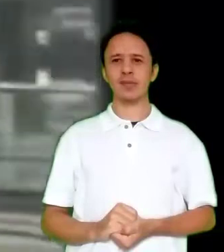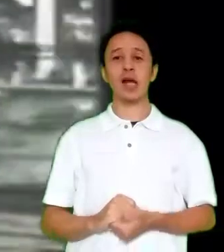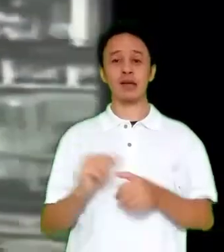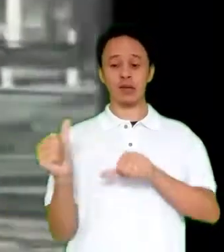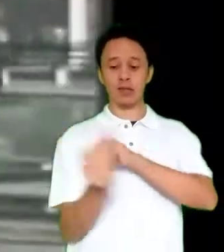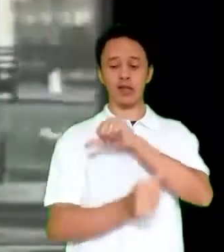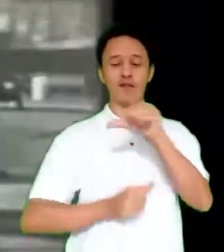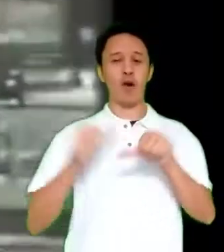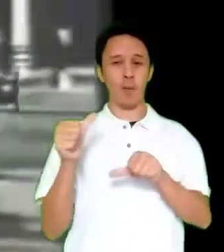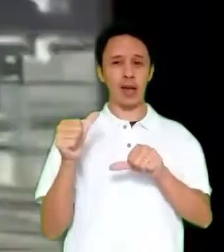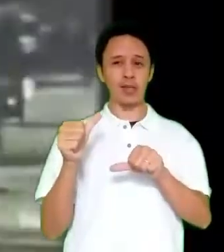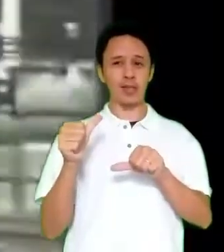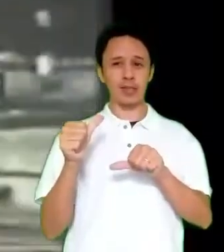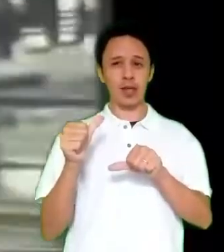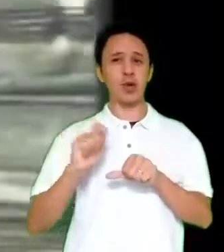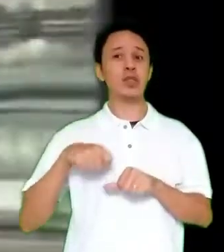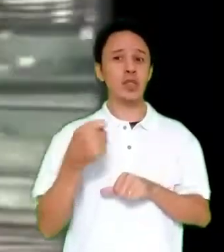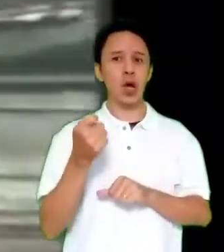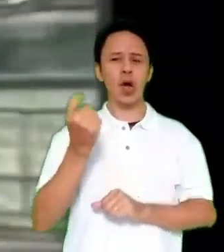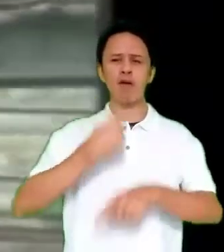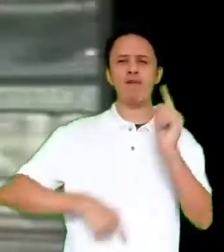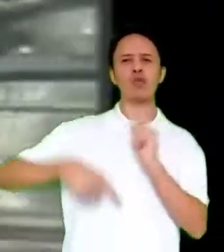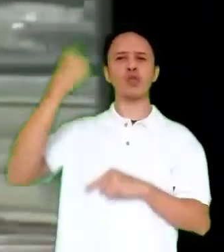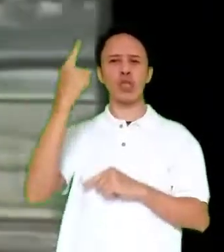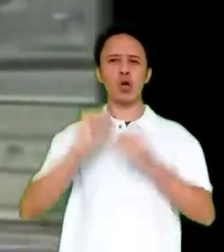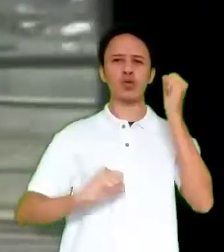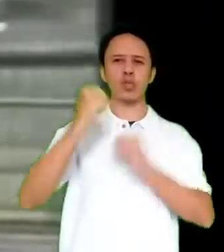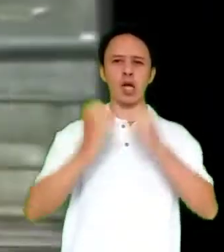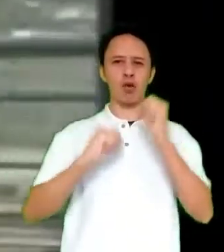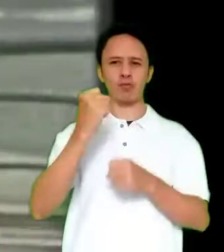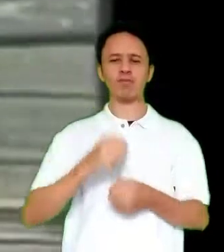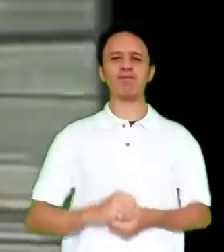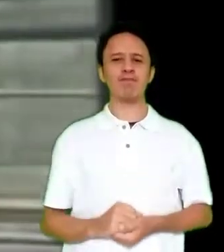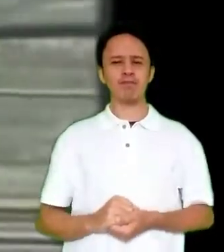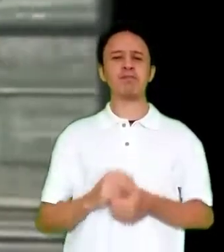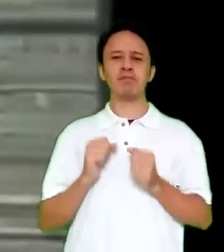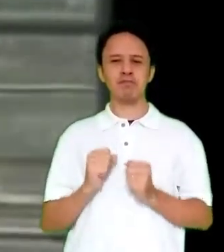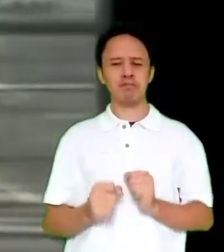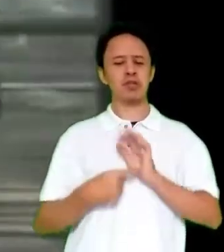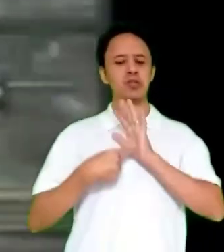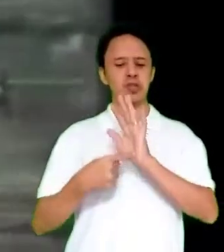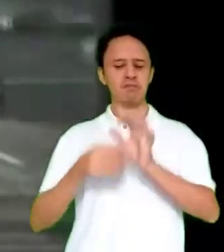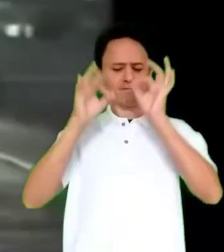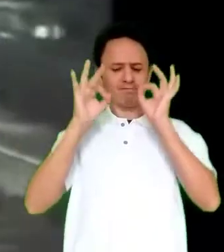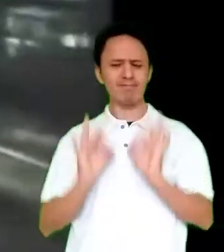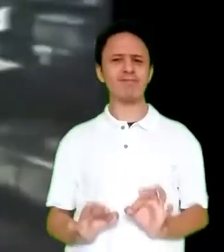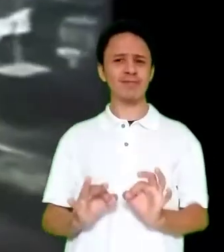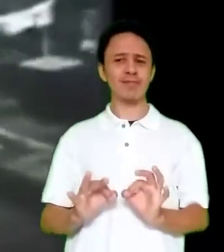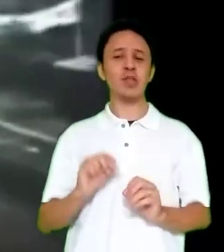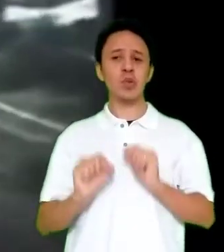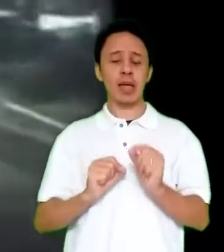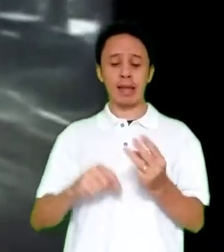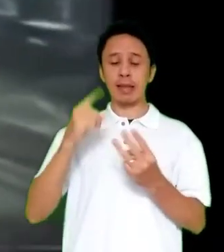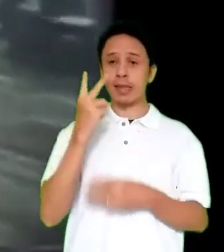Essa transformação é chamada de Revolução Industrial. Podemos dizer, sem correr o risco de simplificar demais, que